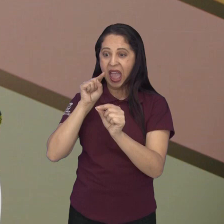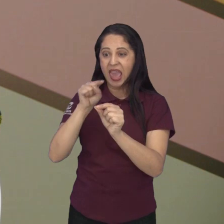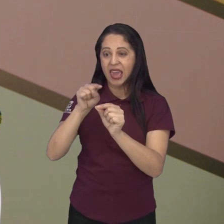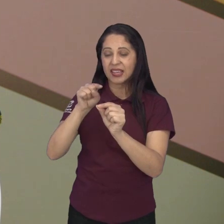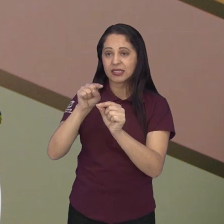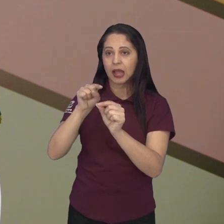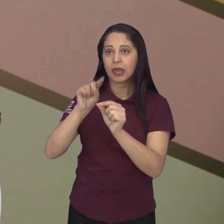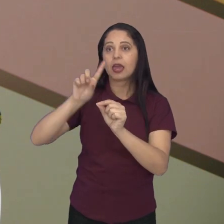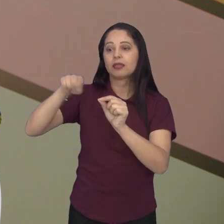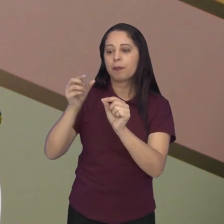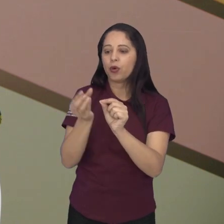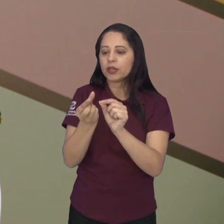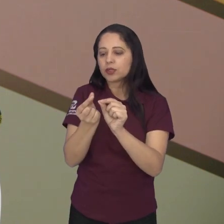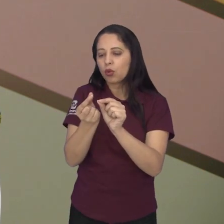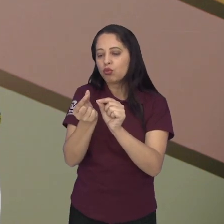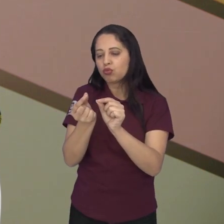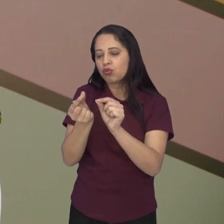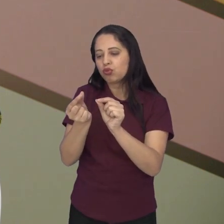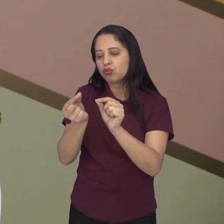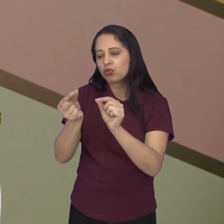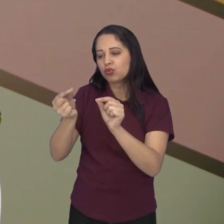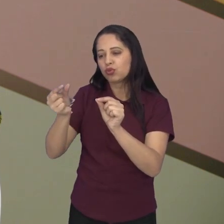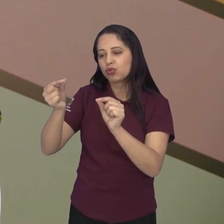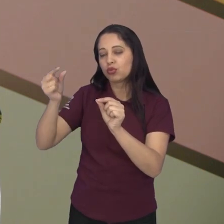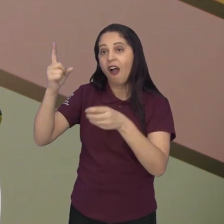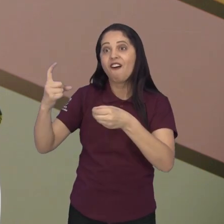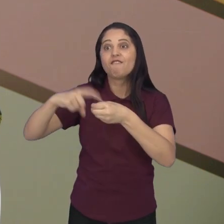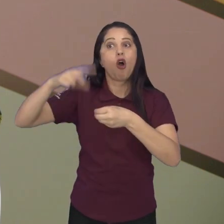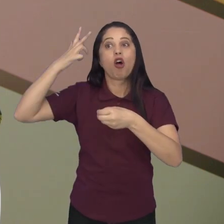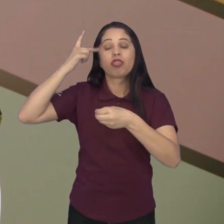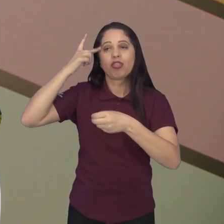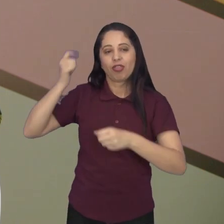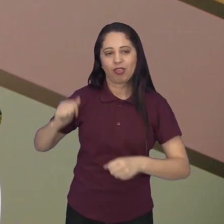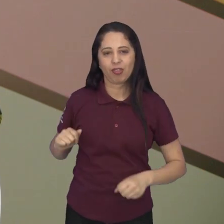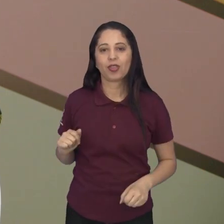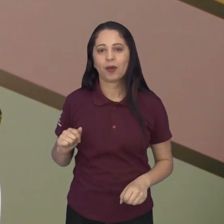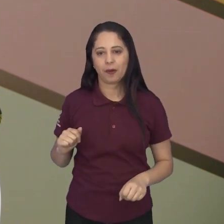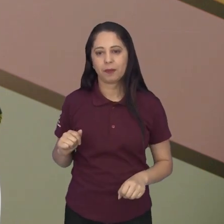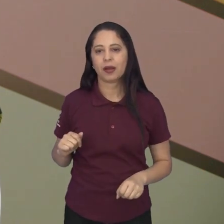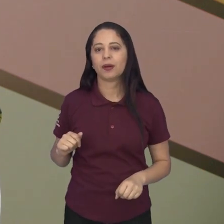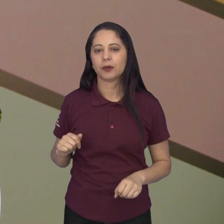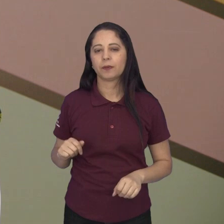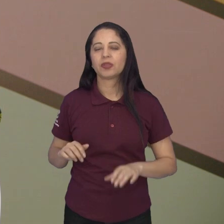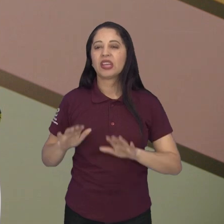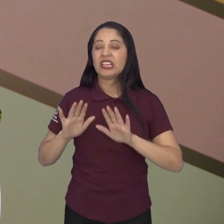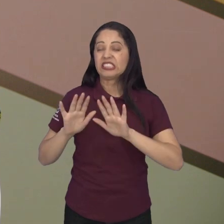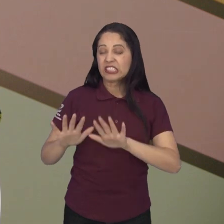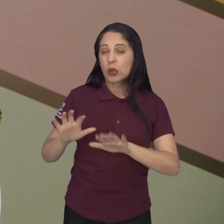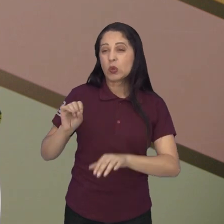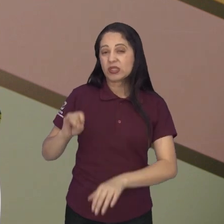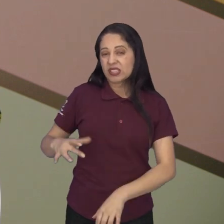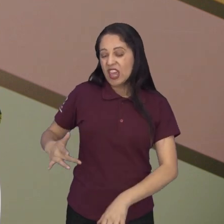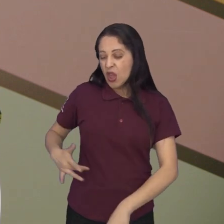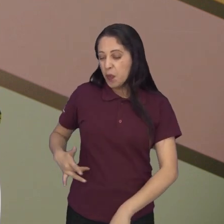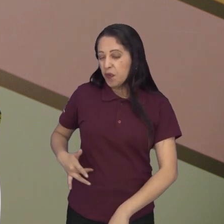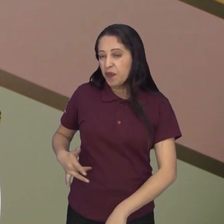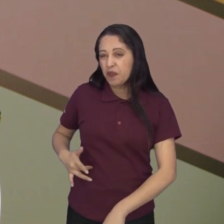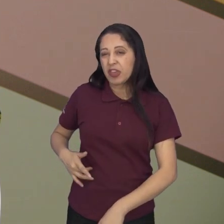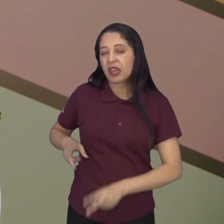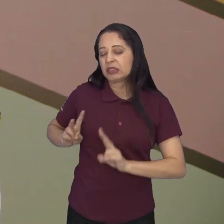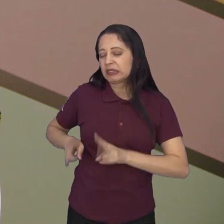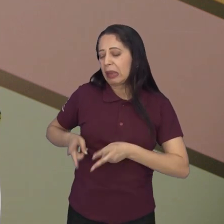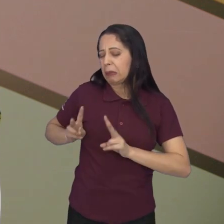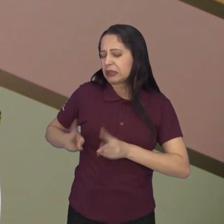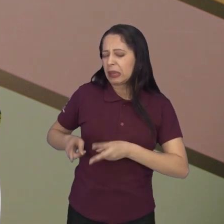e naquela área que ele cicatrizou, ele não funciona mais. Ah, tá. Então, se eu tenho uma grande área, né, de cicatrização, eu castiguei esse